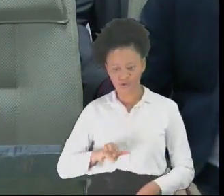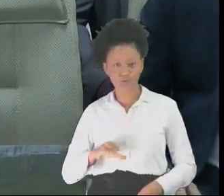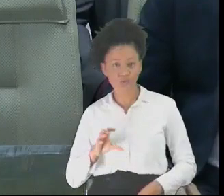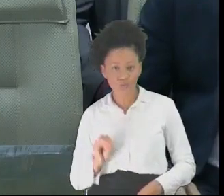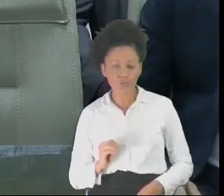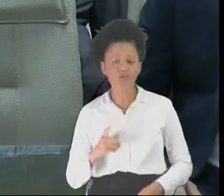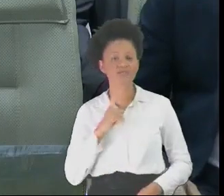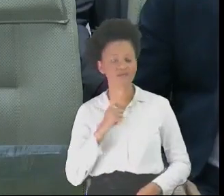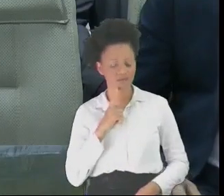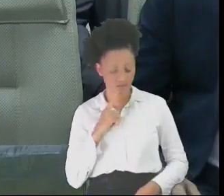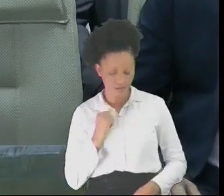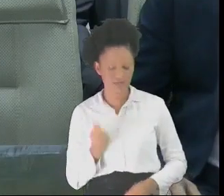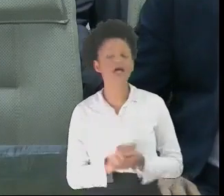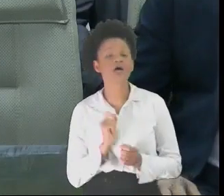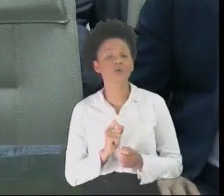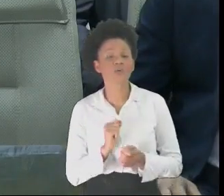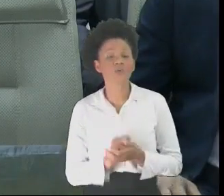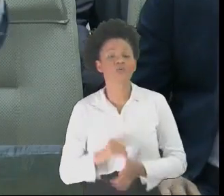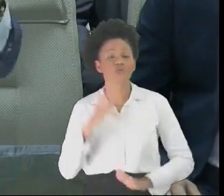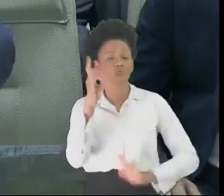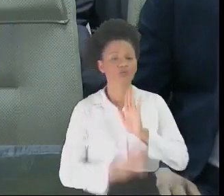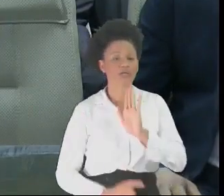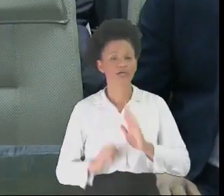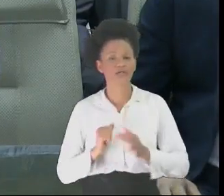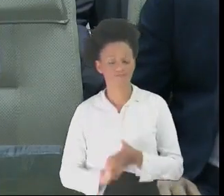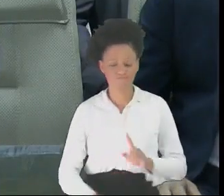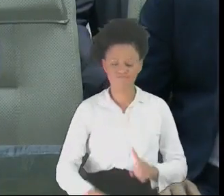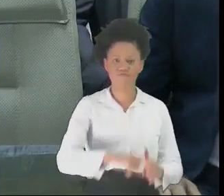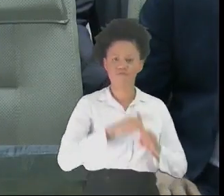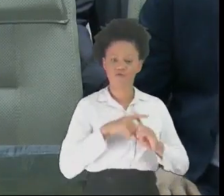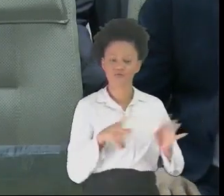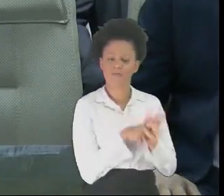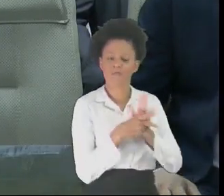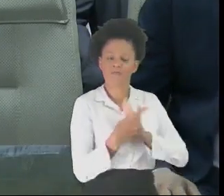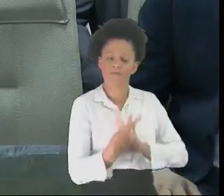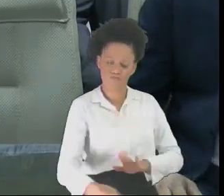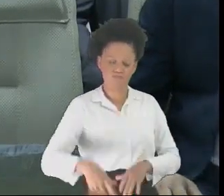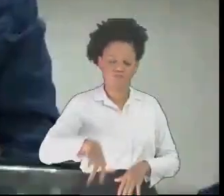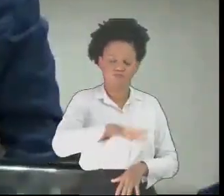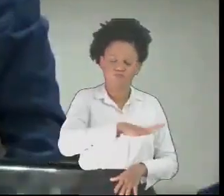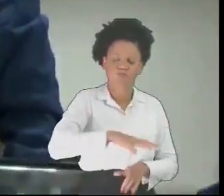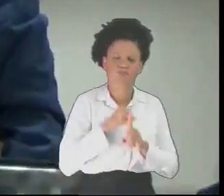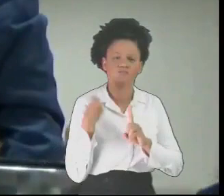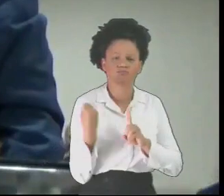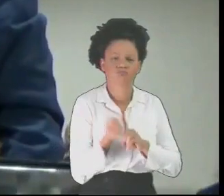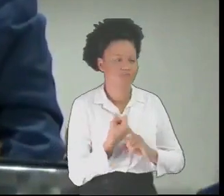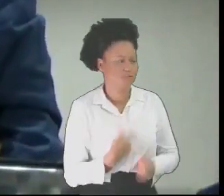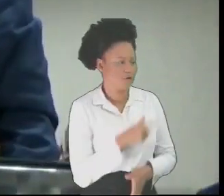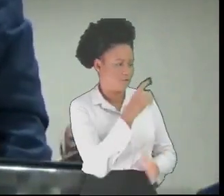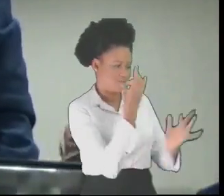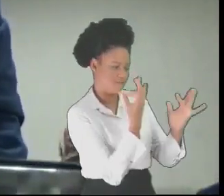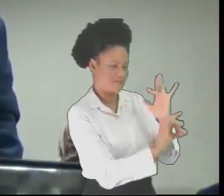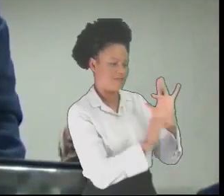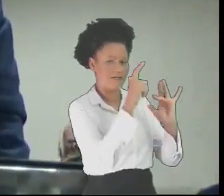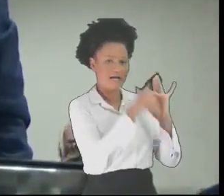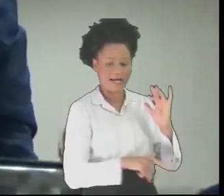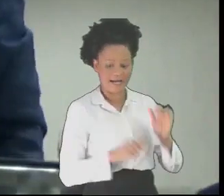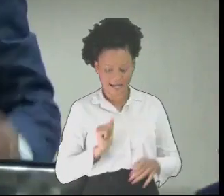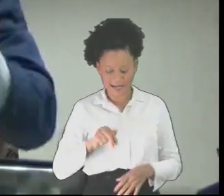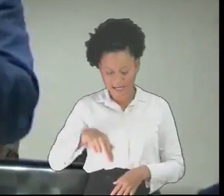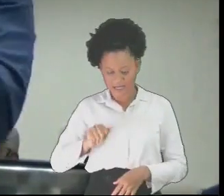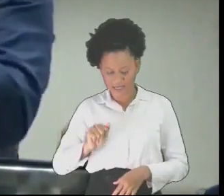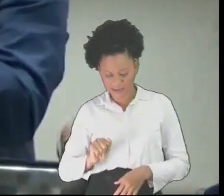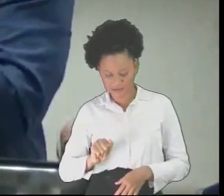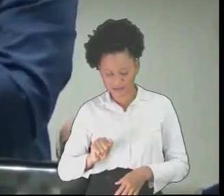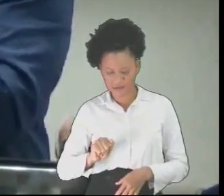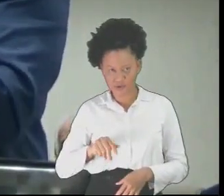o direito positivado que é feito pelas sociedades. Mas a Bíblia diz que o anticristo, ele é anomos. O que quer dizer? Vamos